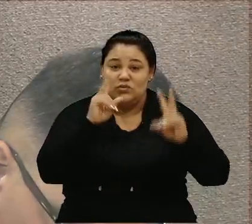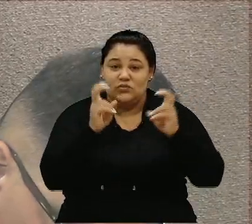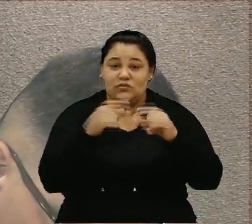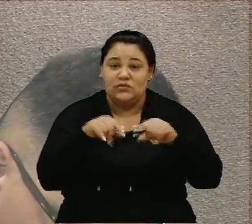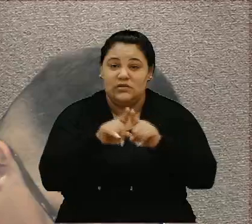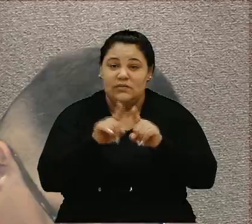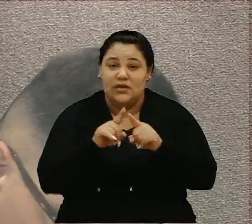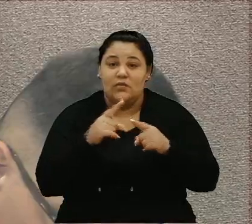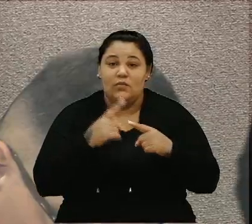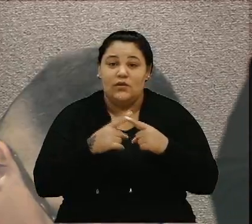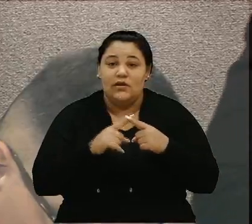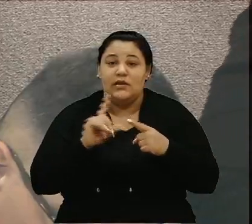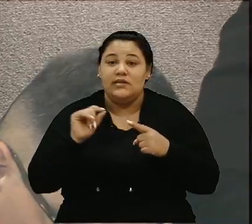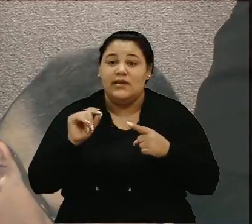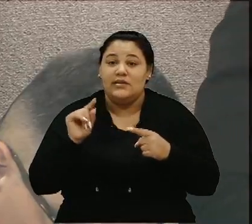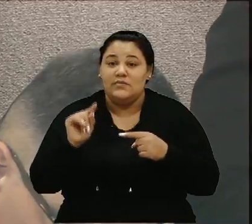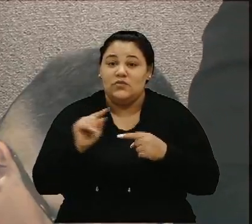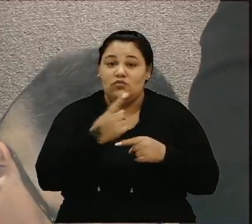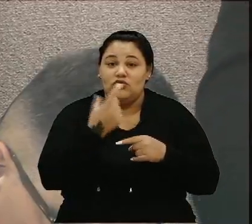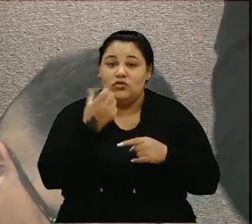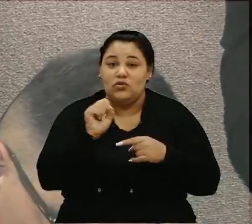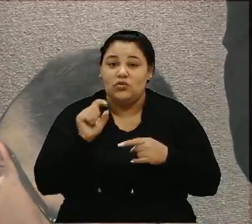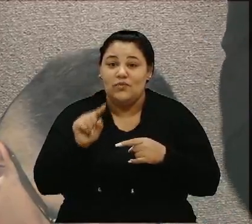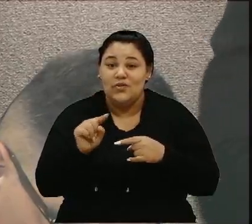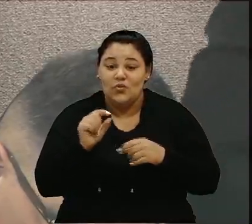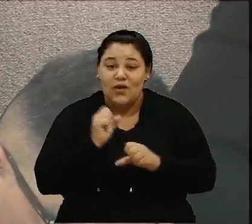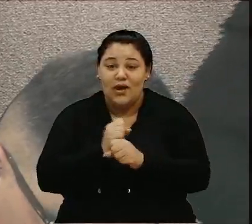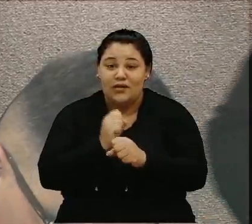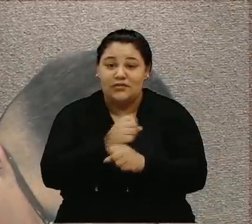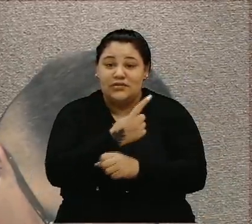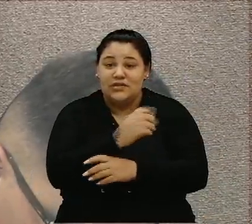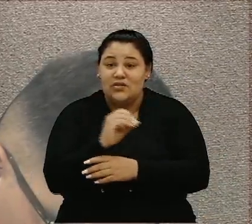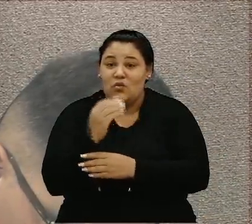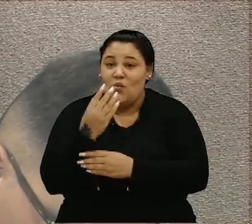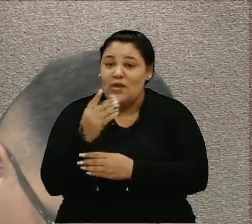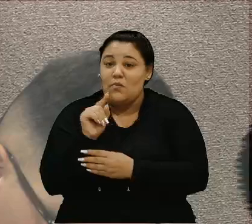10 mil para 18 mil por ano são R$104 mil.